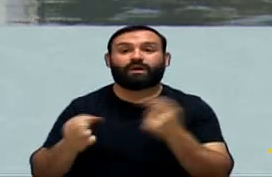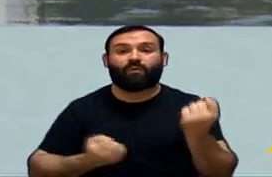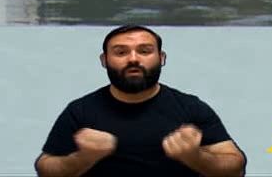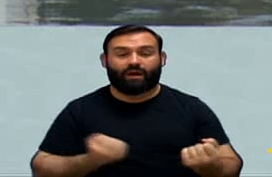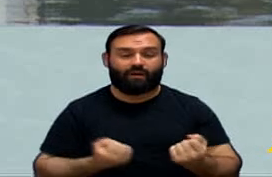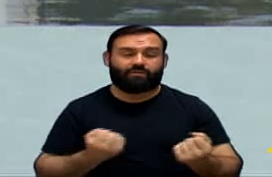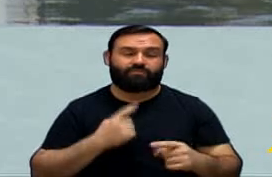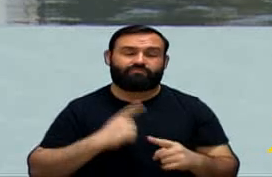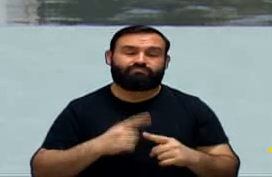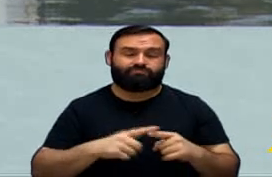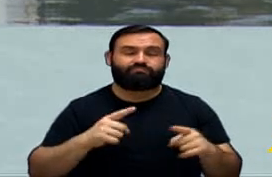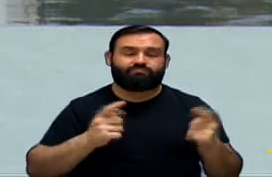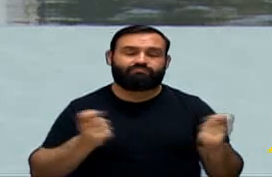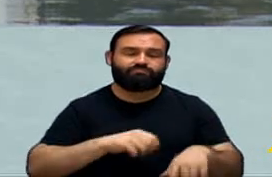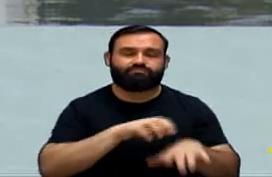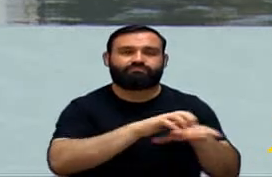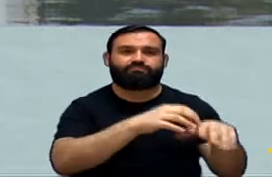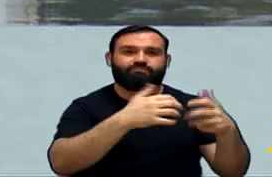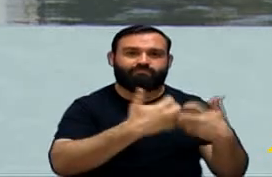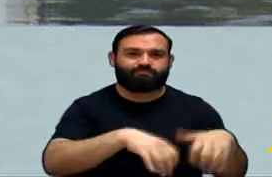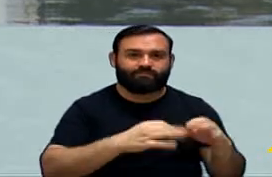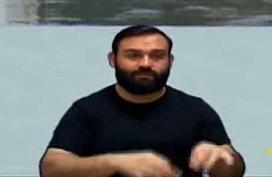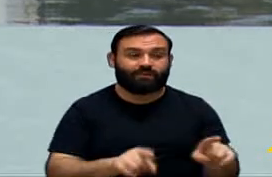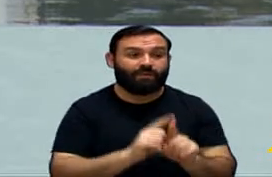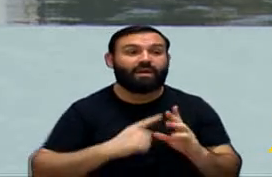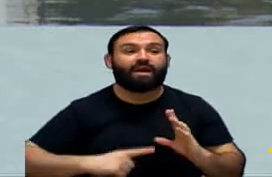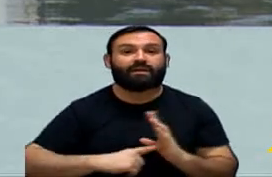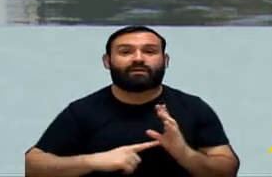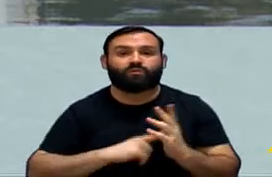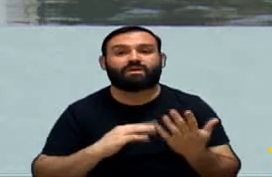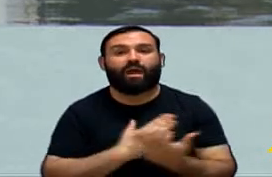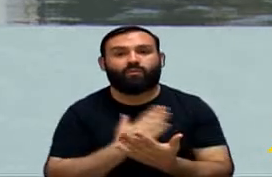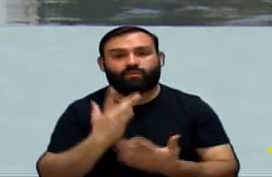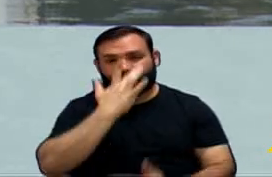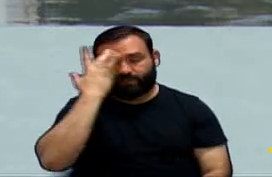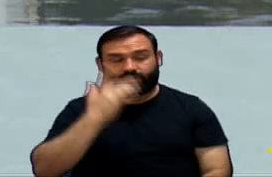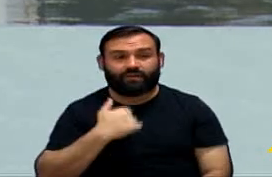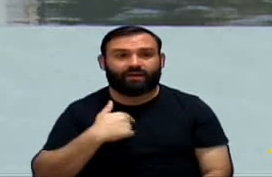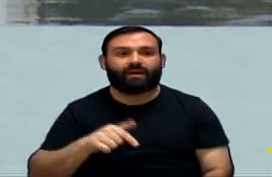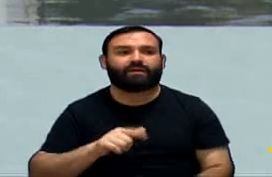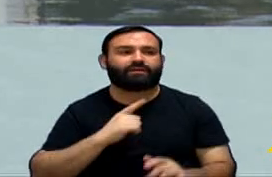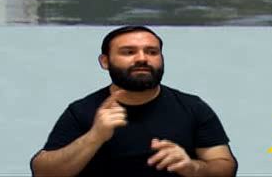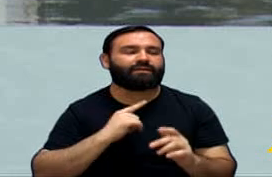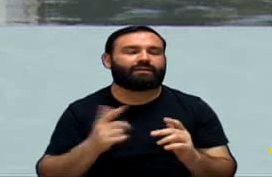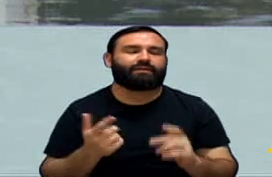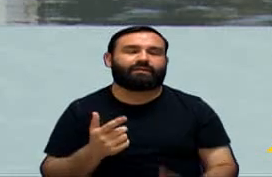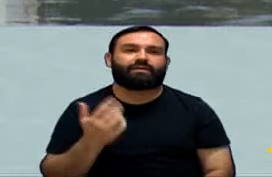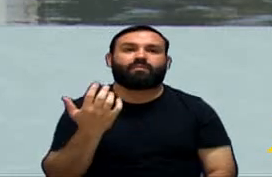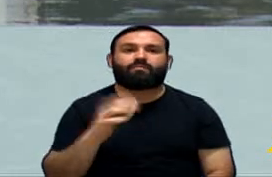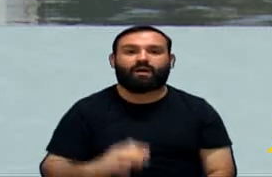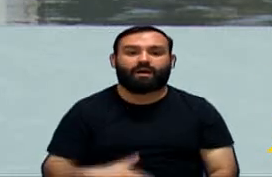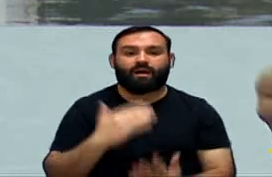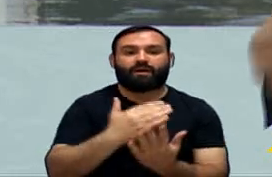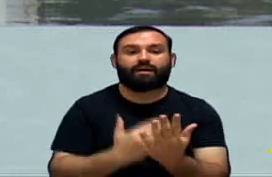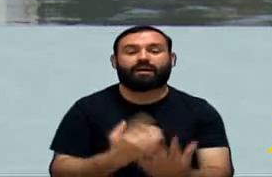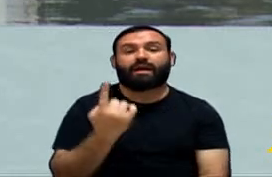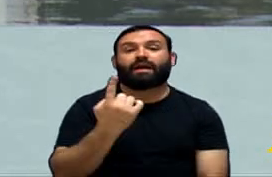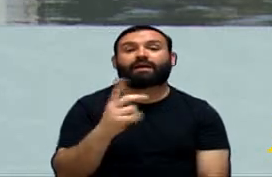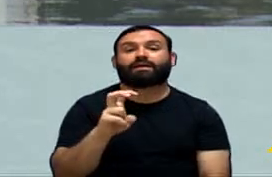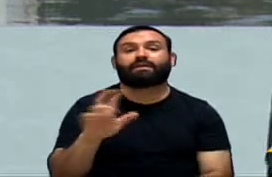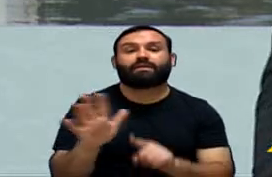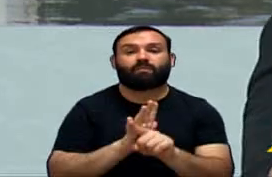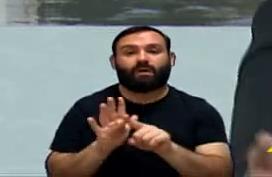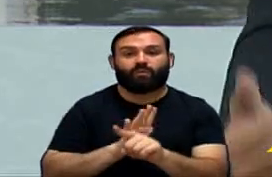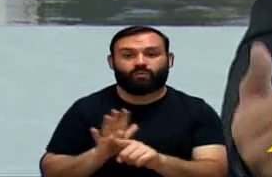efetivação desse transporte e considerando denúncias recebidas por este Vereador aí eu fiz aqui uma nós fizemos uma lista de 15 perguntas